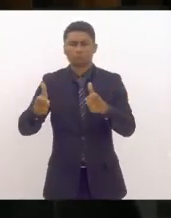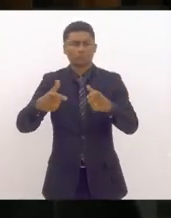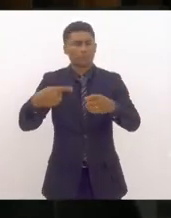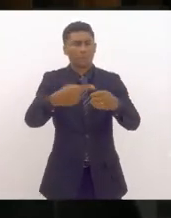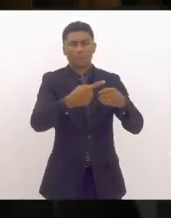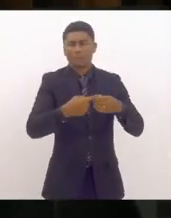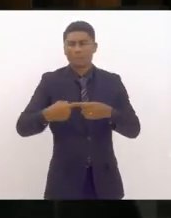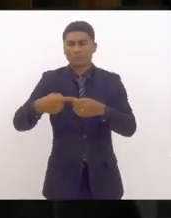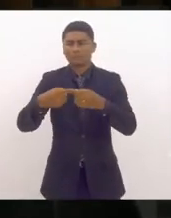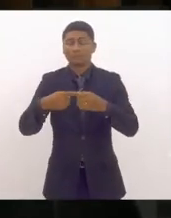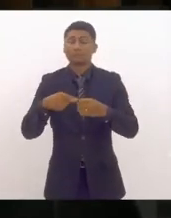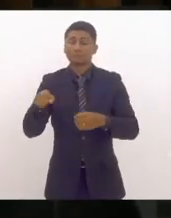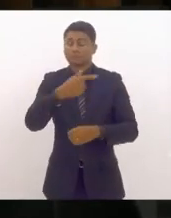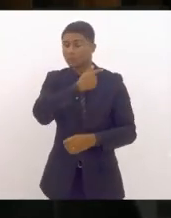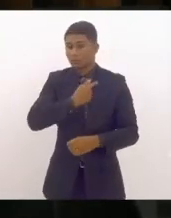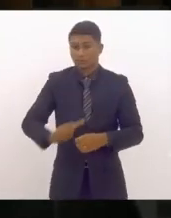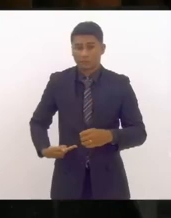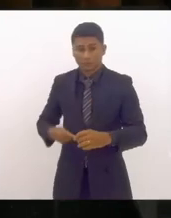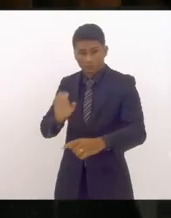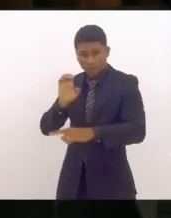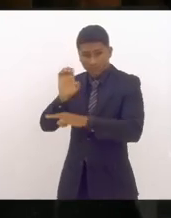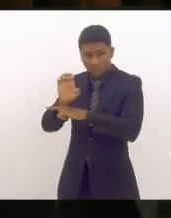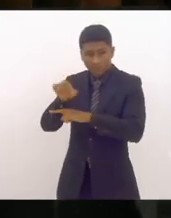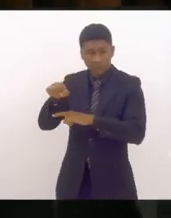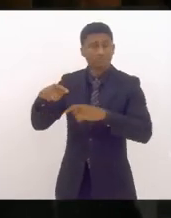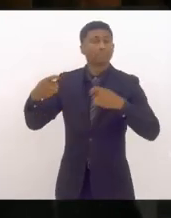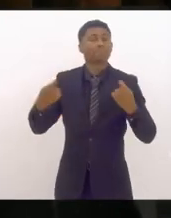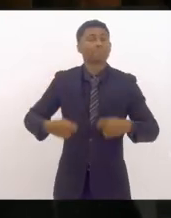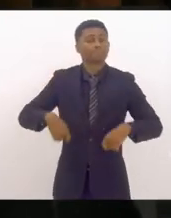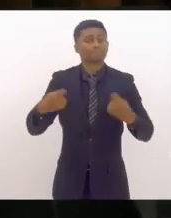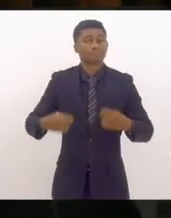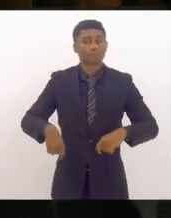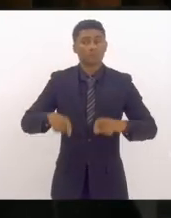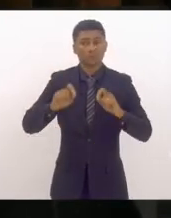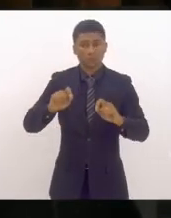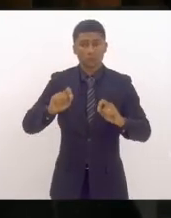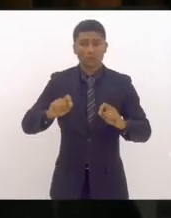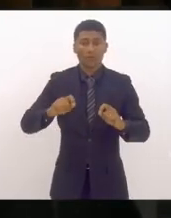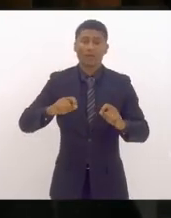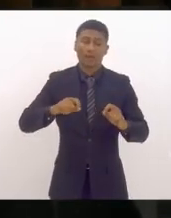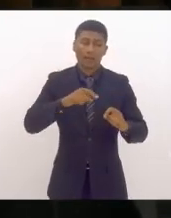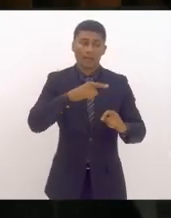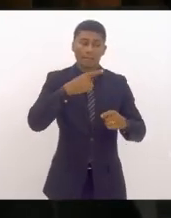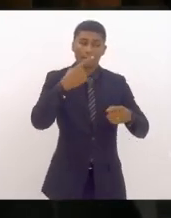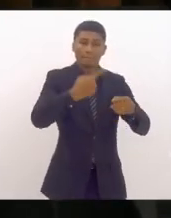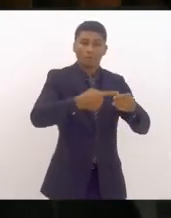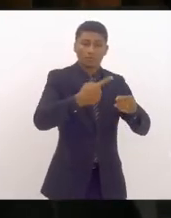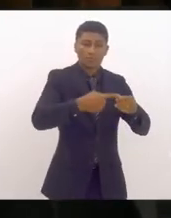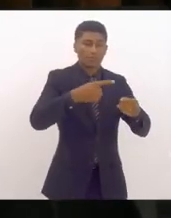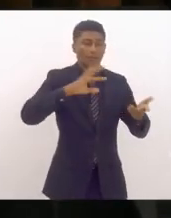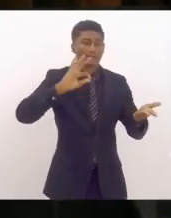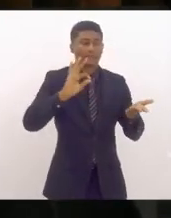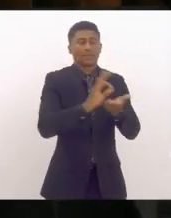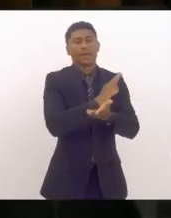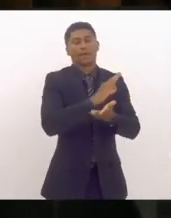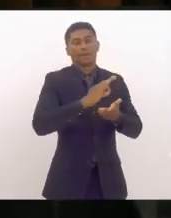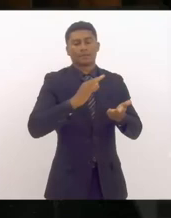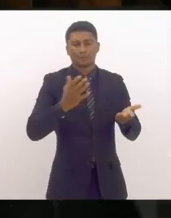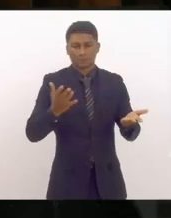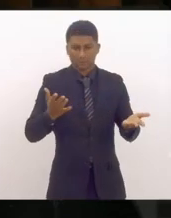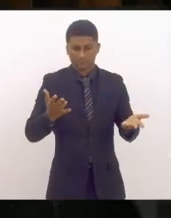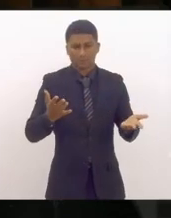o governo do Estado necessita assinar um convênio com o município, né? E o